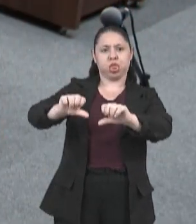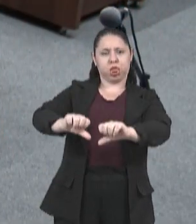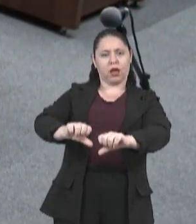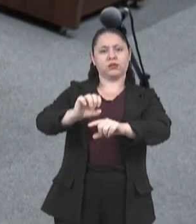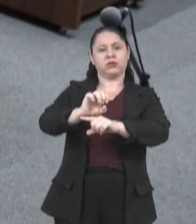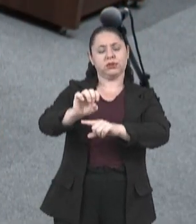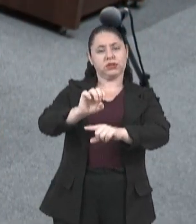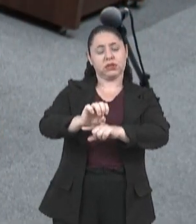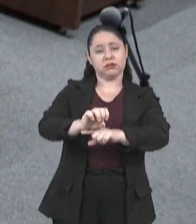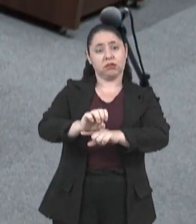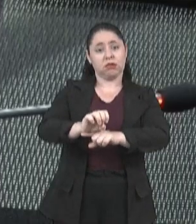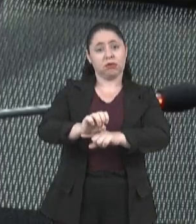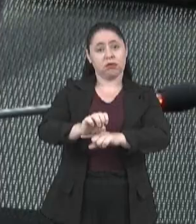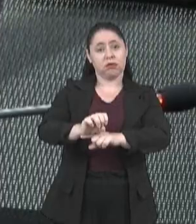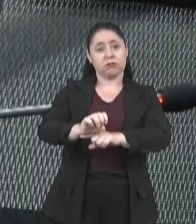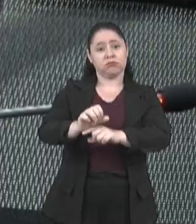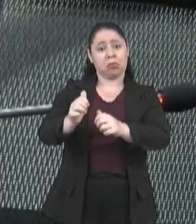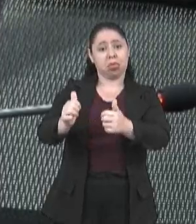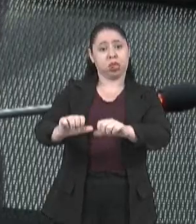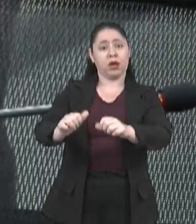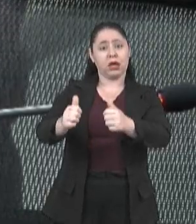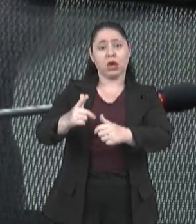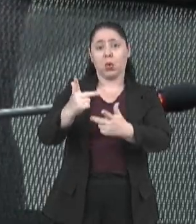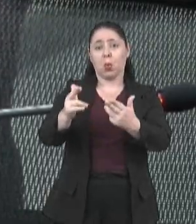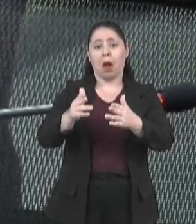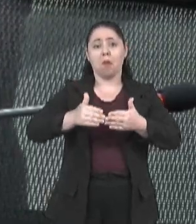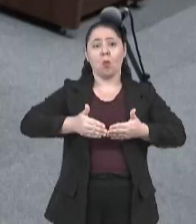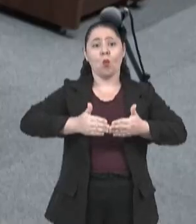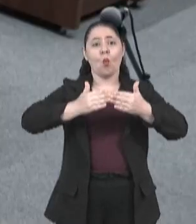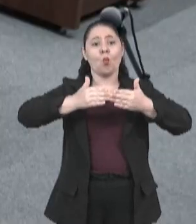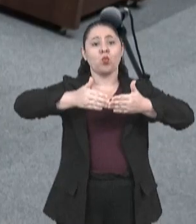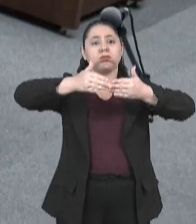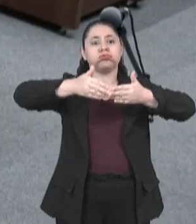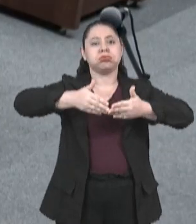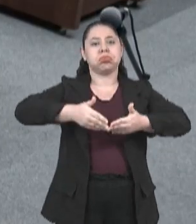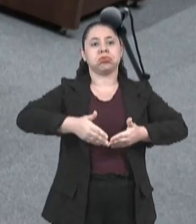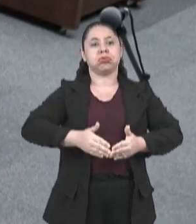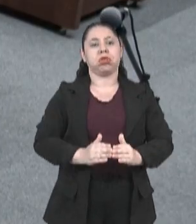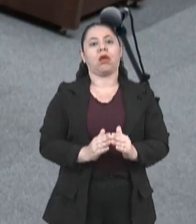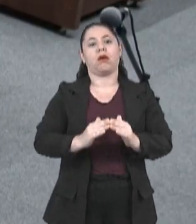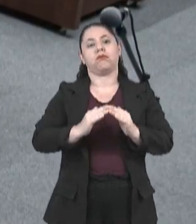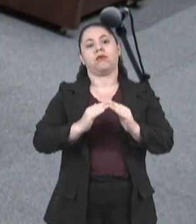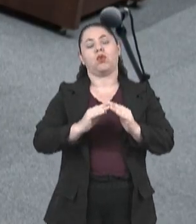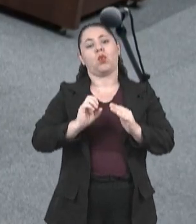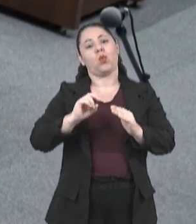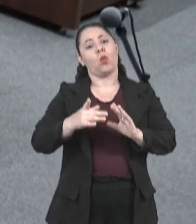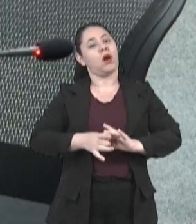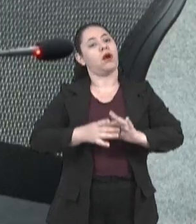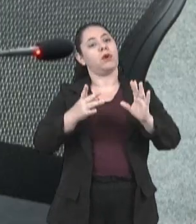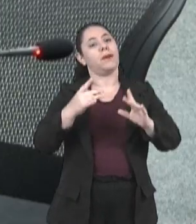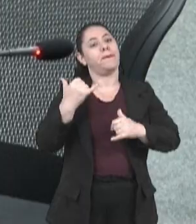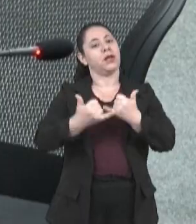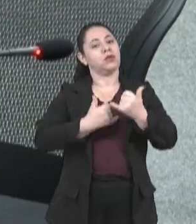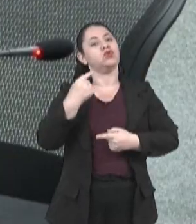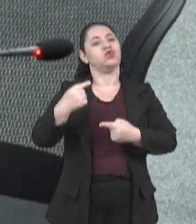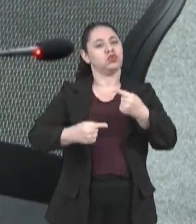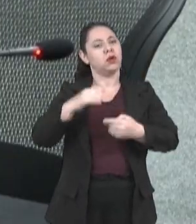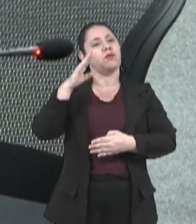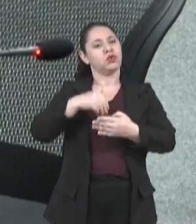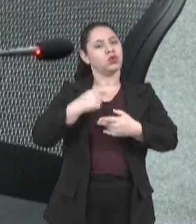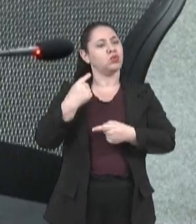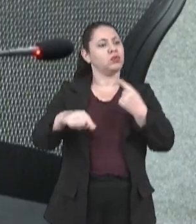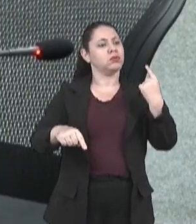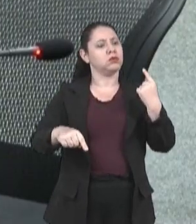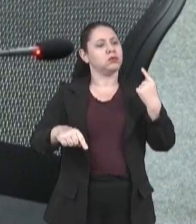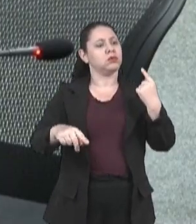Estado, feito o Titanic, ou se eu dou um grito de liberdade e falo, vamos parar com essa brincadeira, vamos começar a discutir e votar